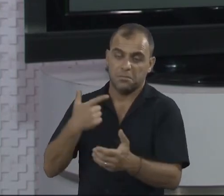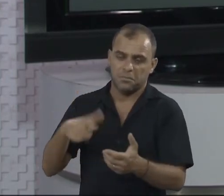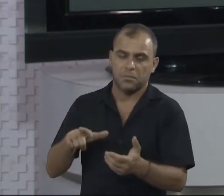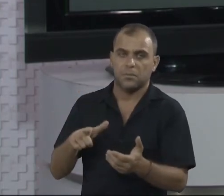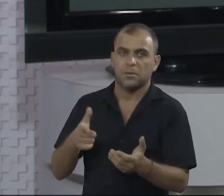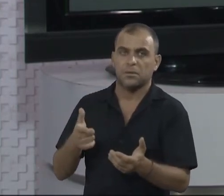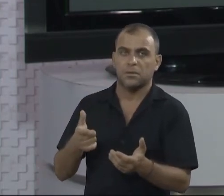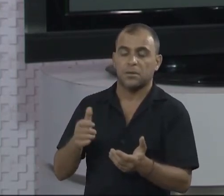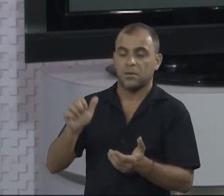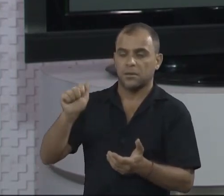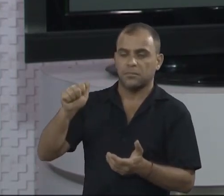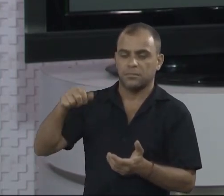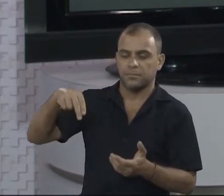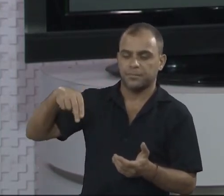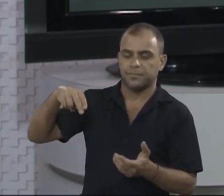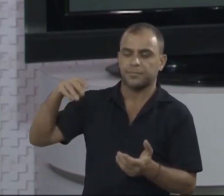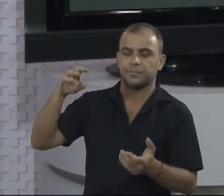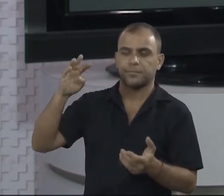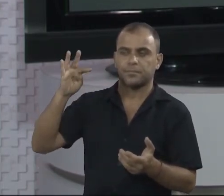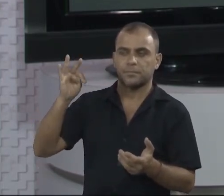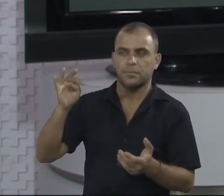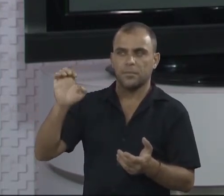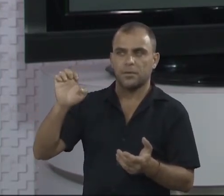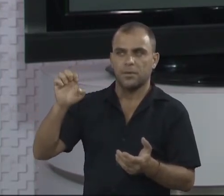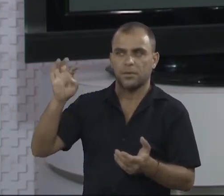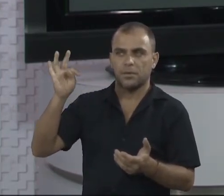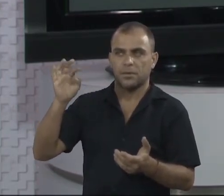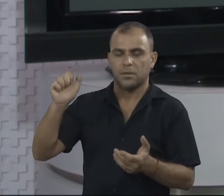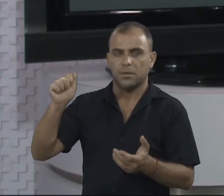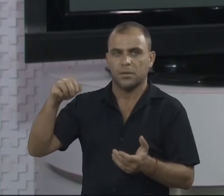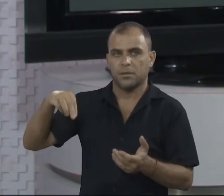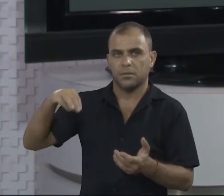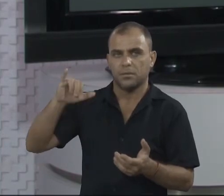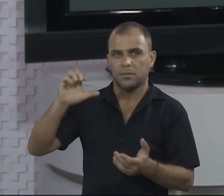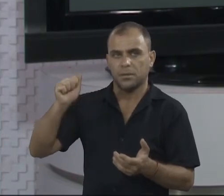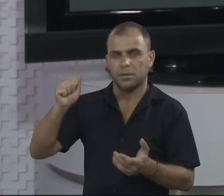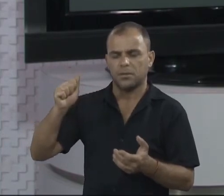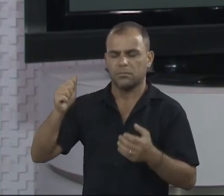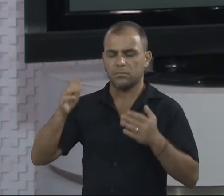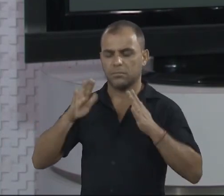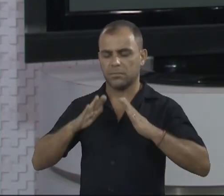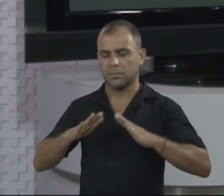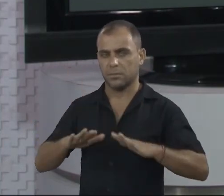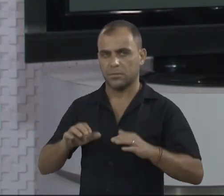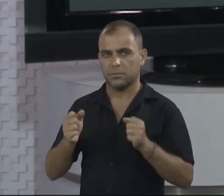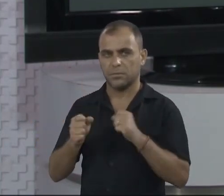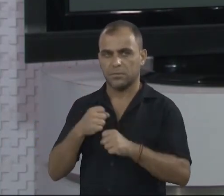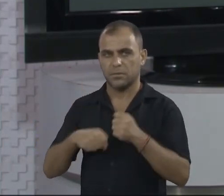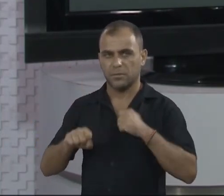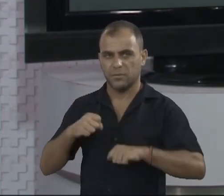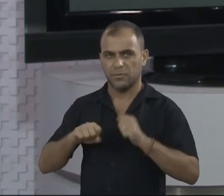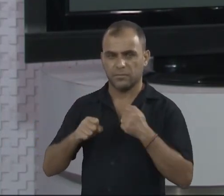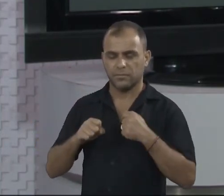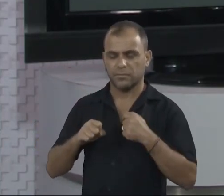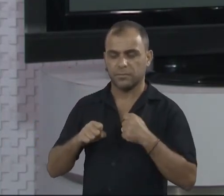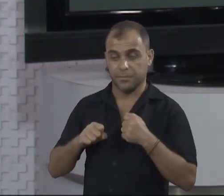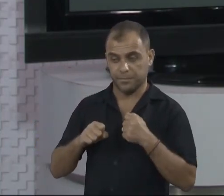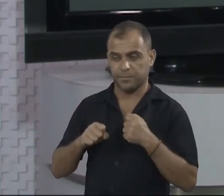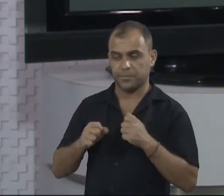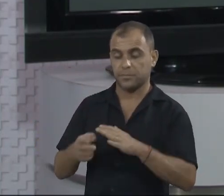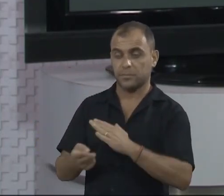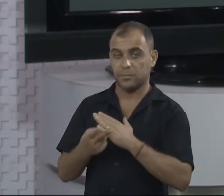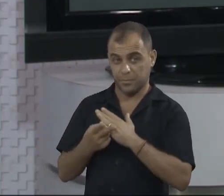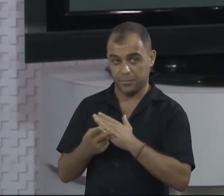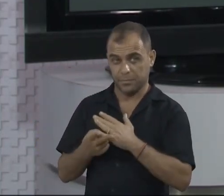As anfetaminas também são um exemplo e elas são utilizadas para causar essa sensação de euforia também, tá? E ela é